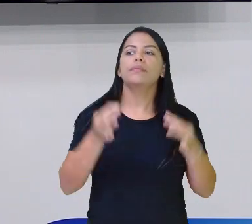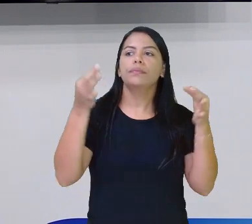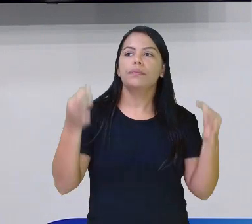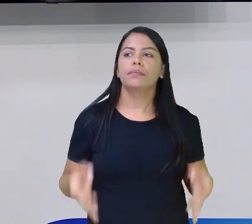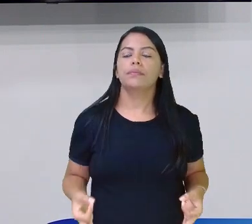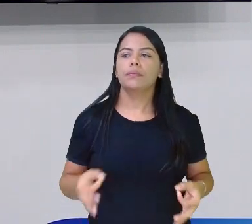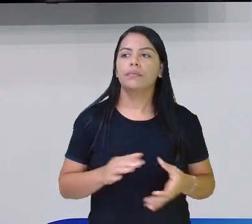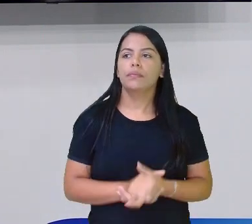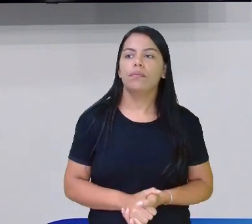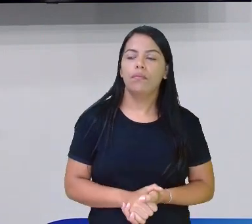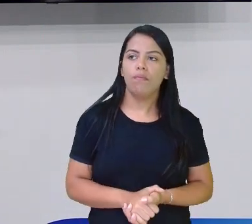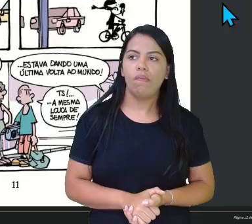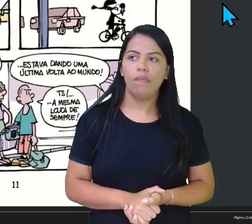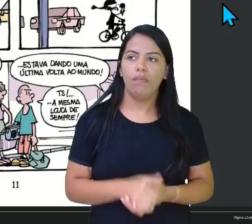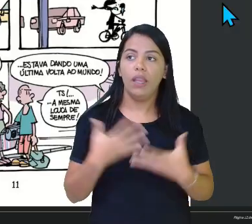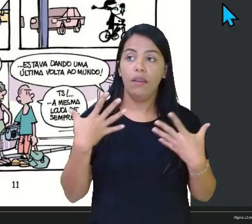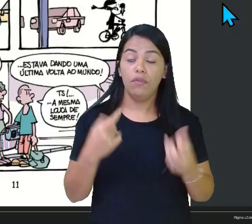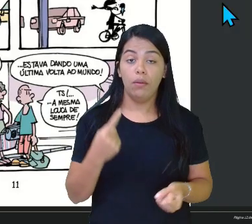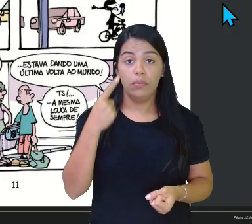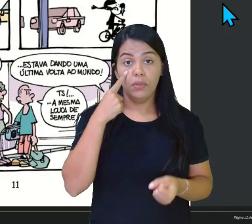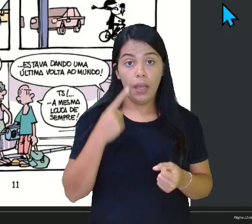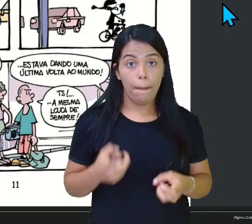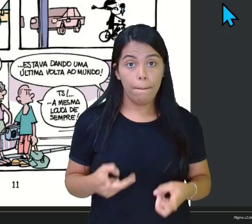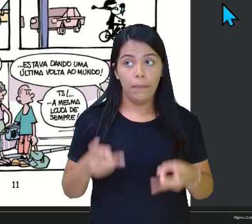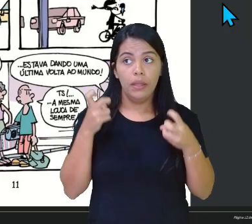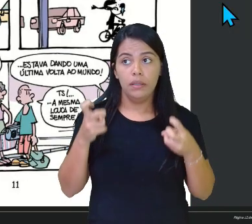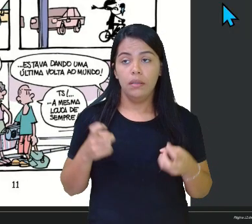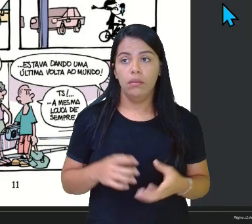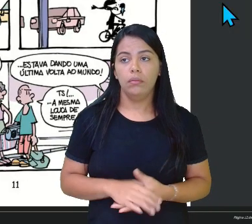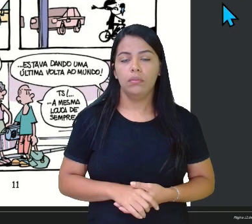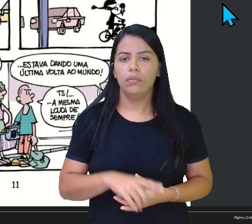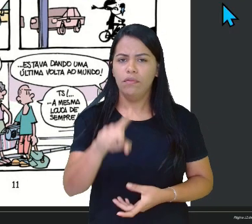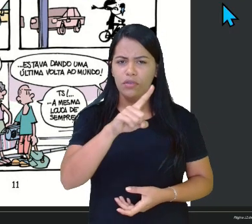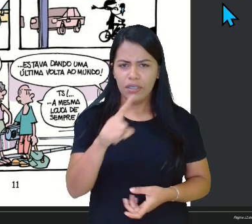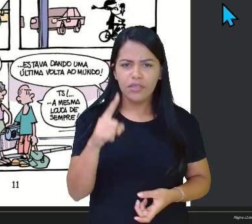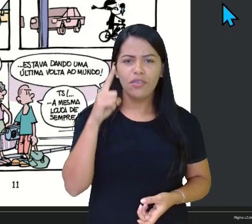Pronto. Tá aqui, ó. Vamos observar a tela. Vocês estão